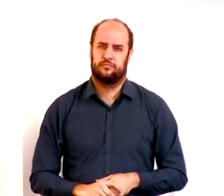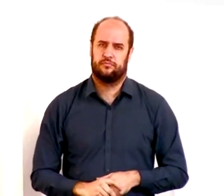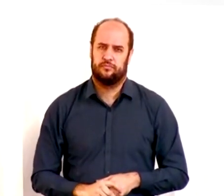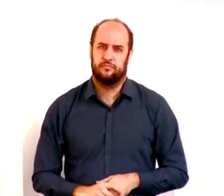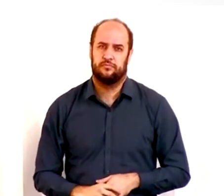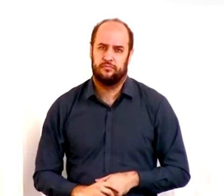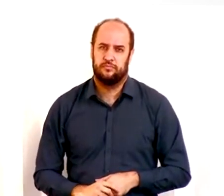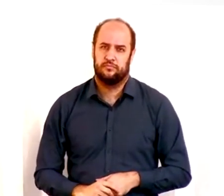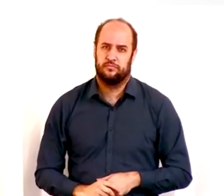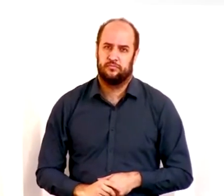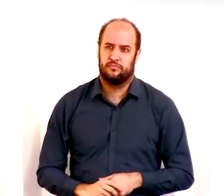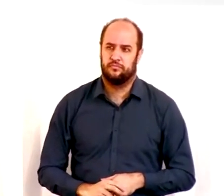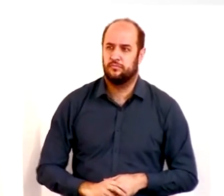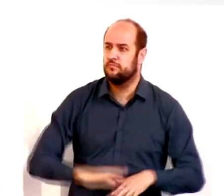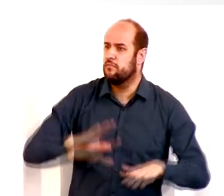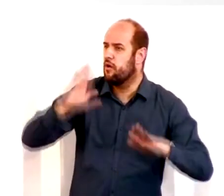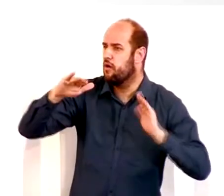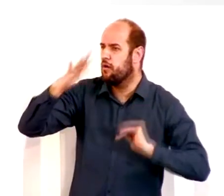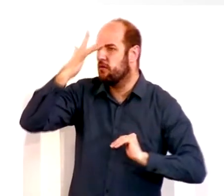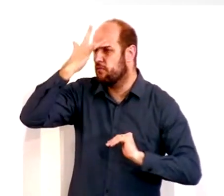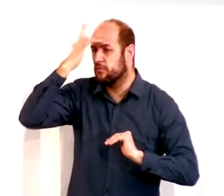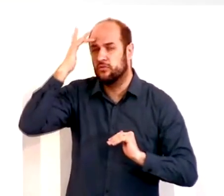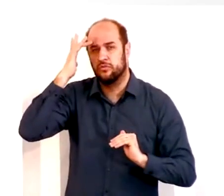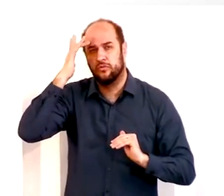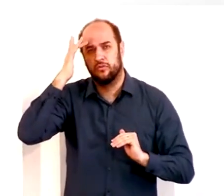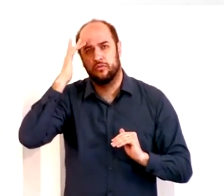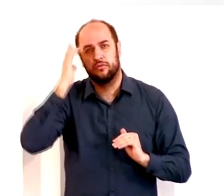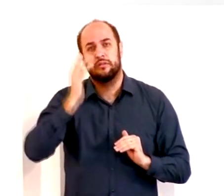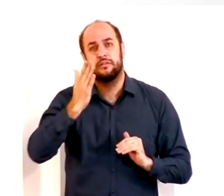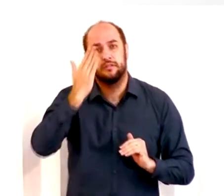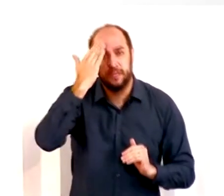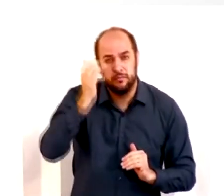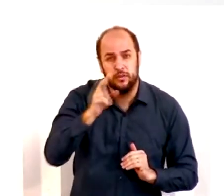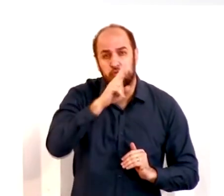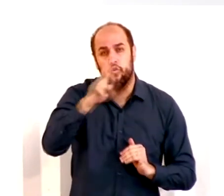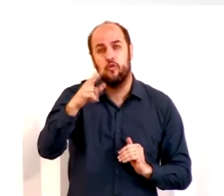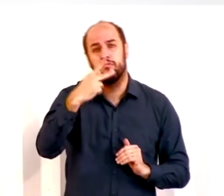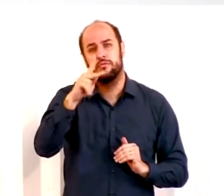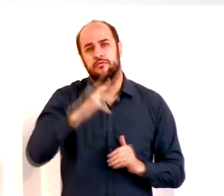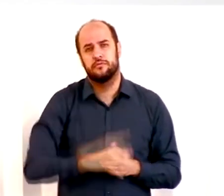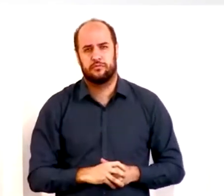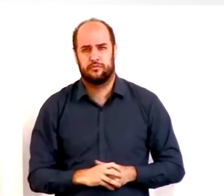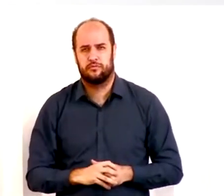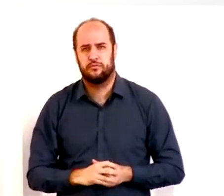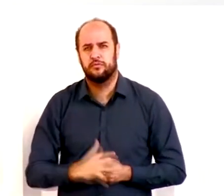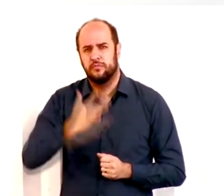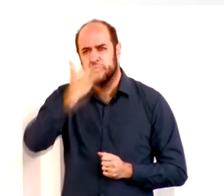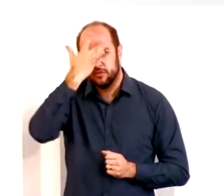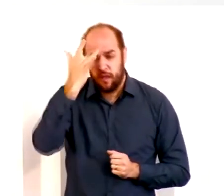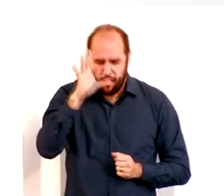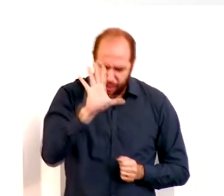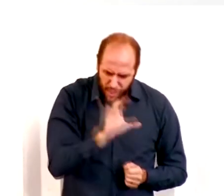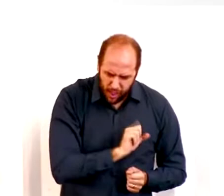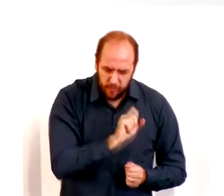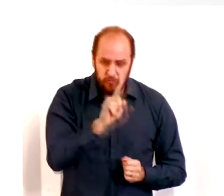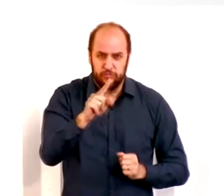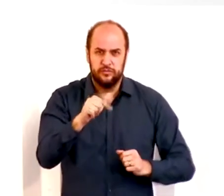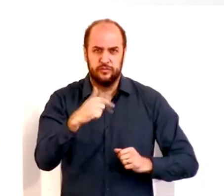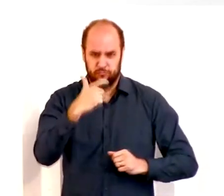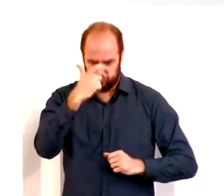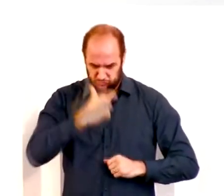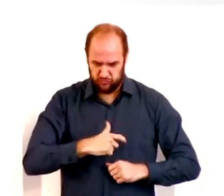Queiram diante de vocês alguém que lhes conheça, que sabe o seu nome, alguém que ame você com